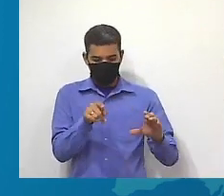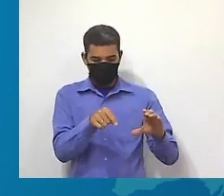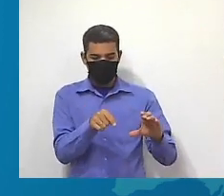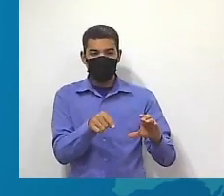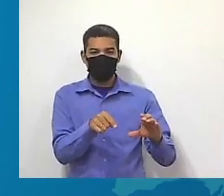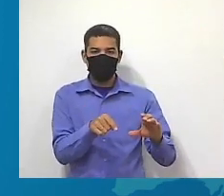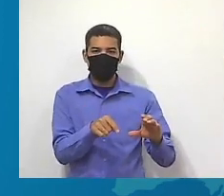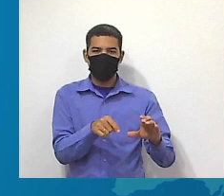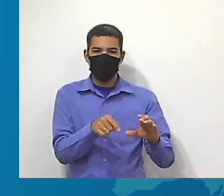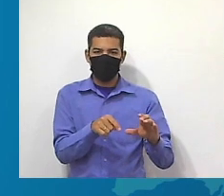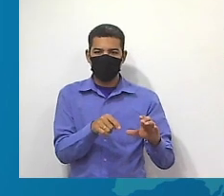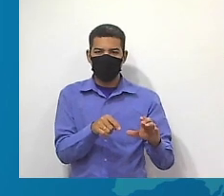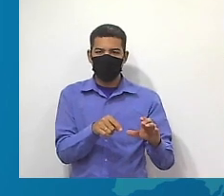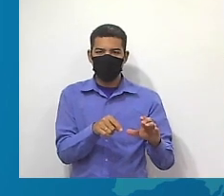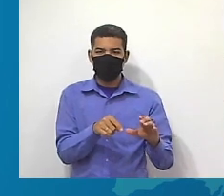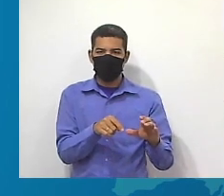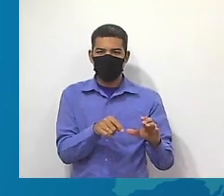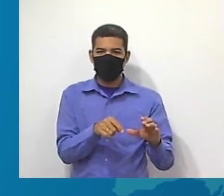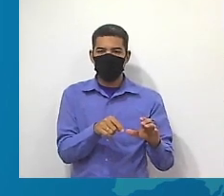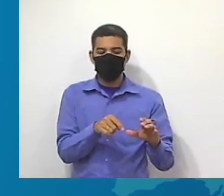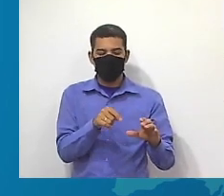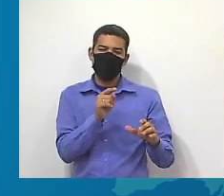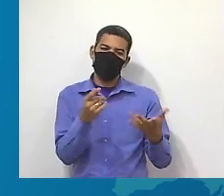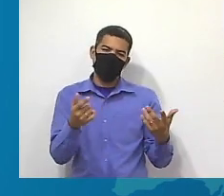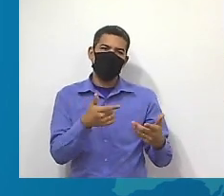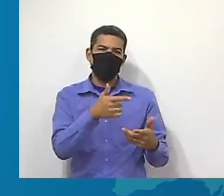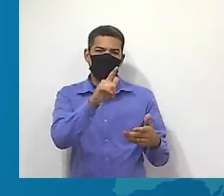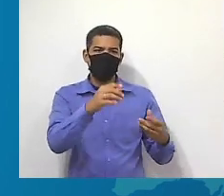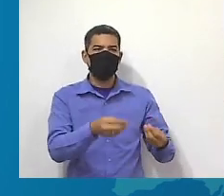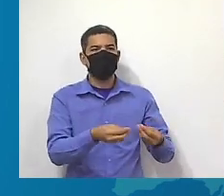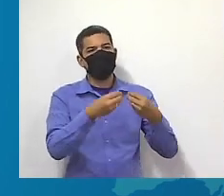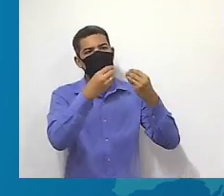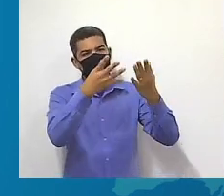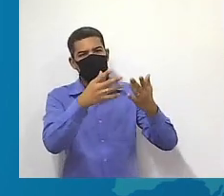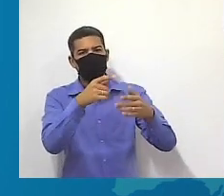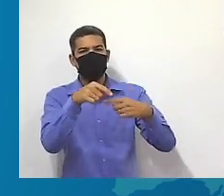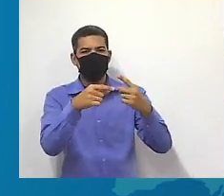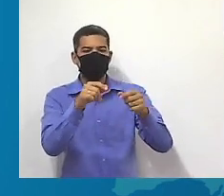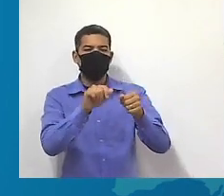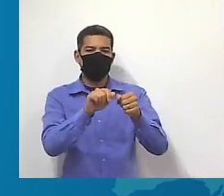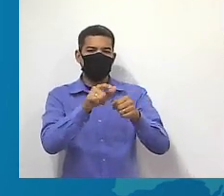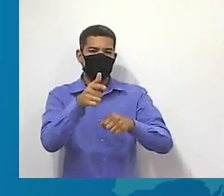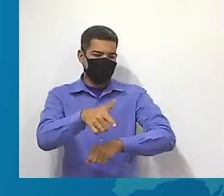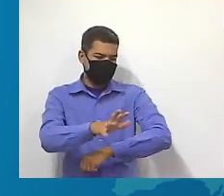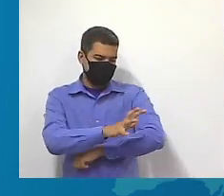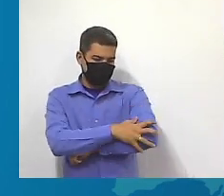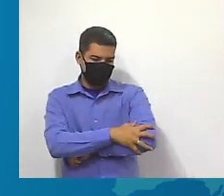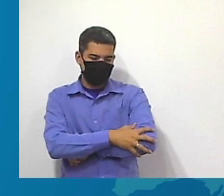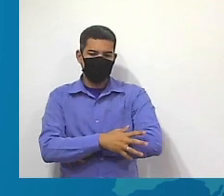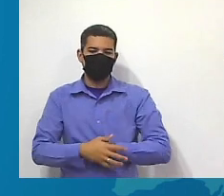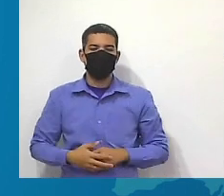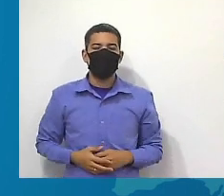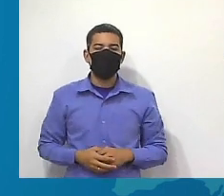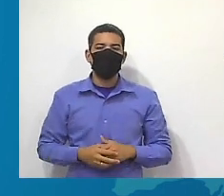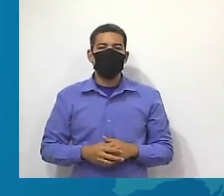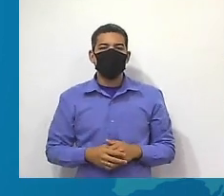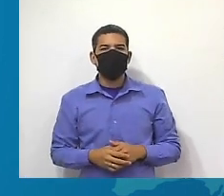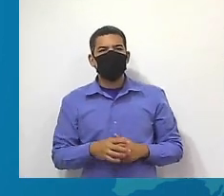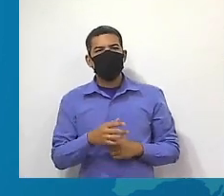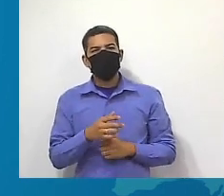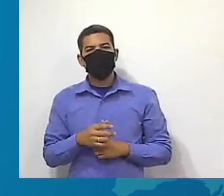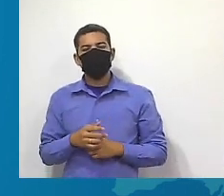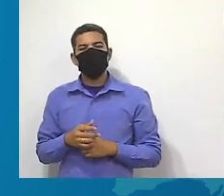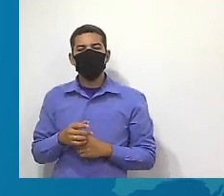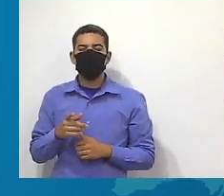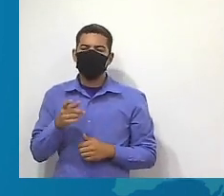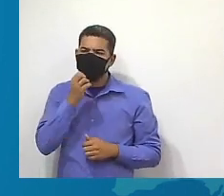ser reaproveitada. Precisa ser mandado para a indústria e a indústria, sim, tem condições de reaproveitar. Então, tem vantagens